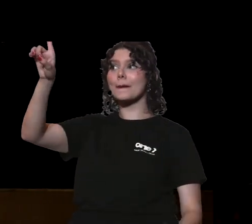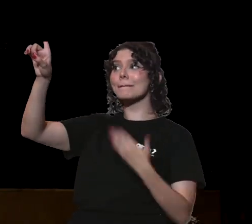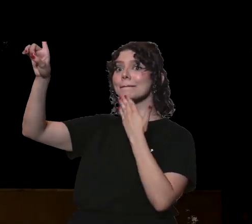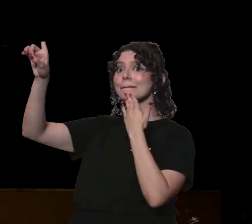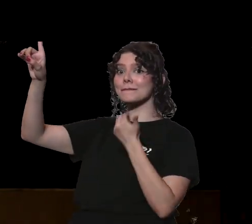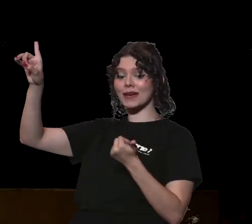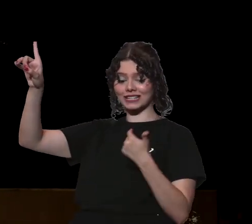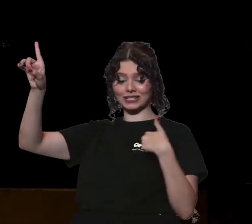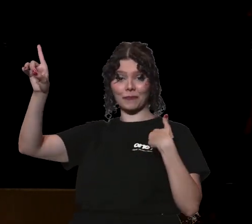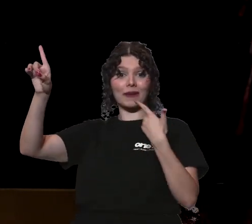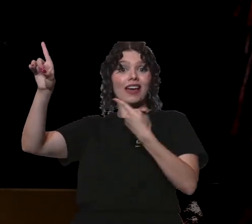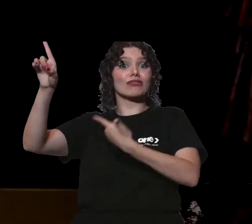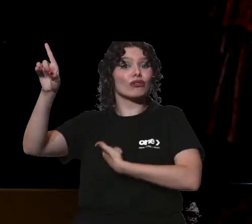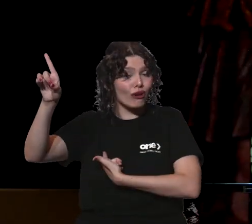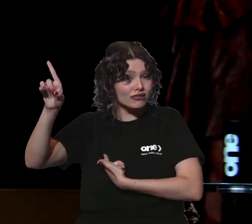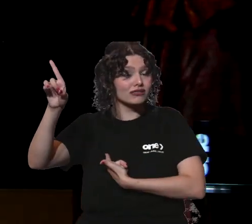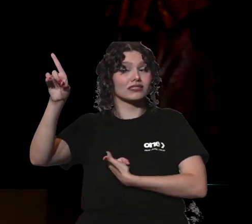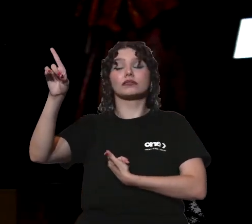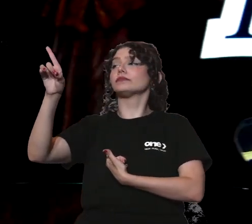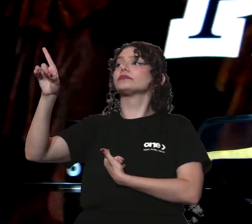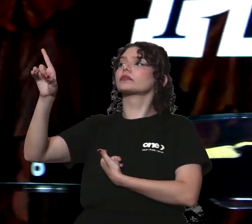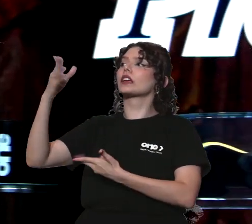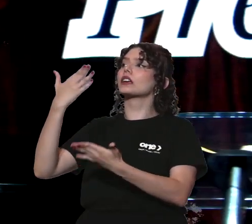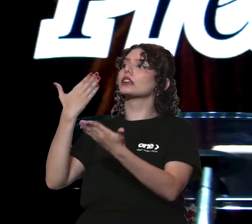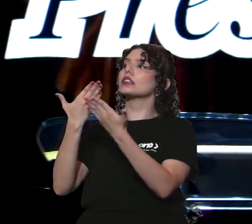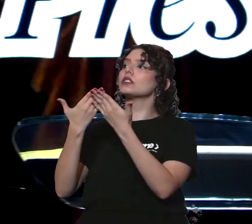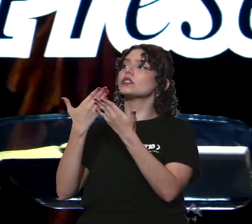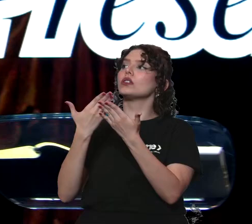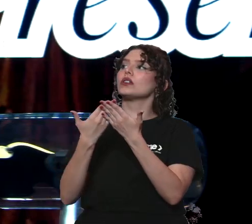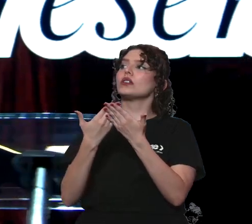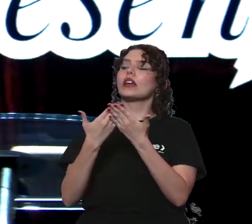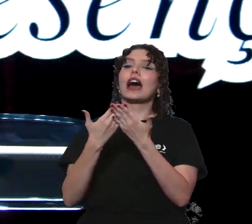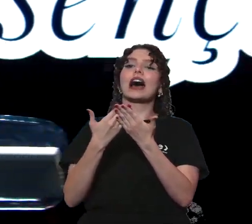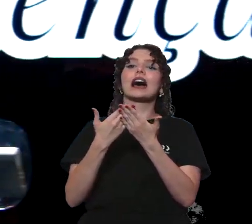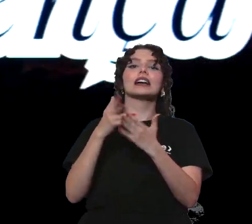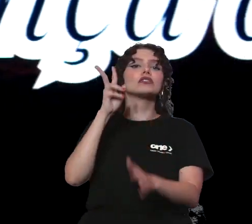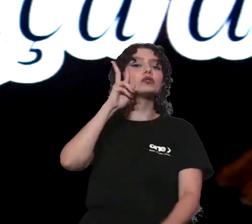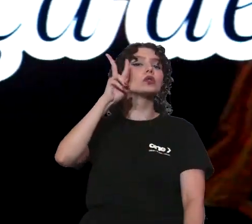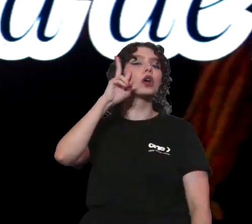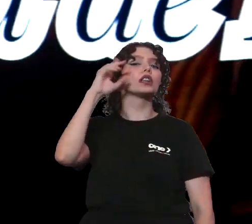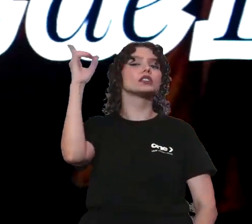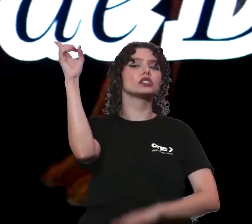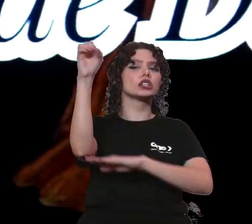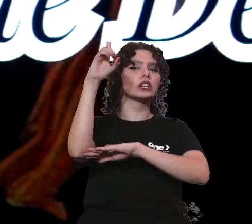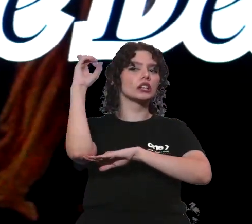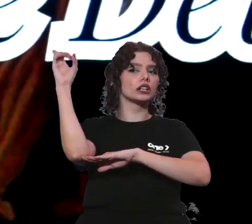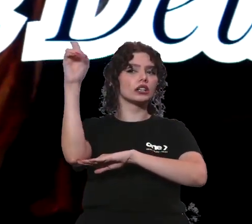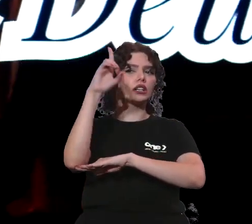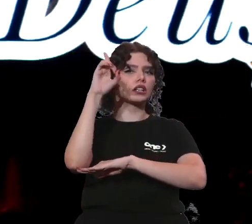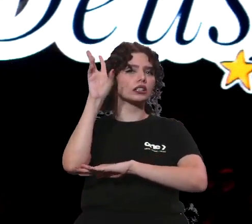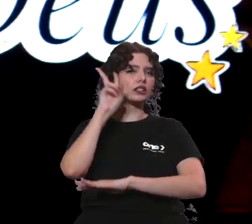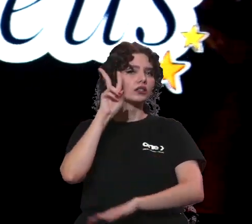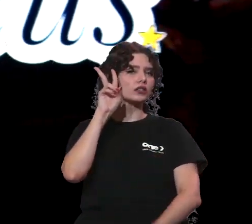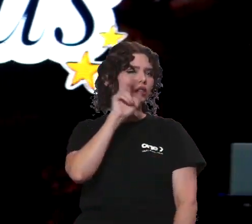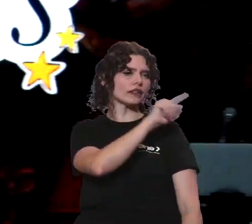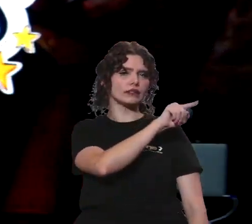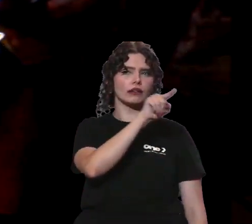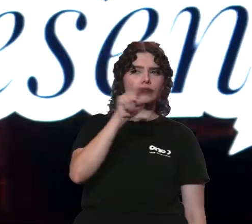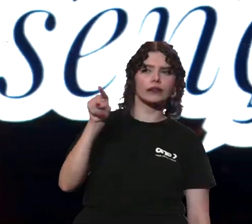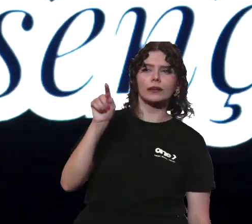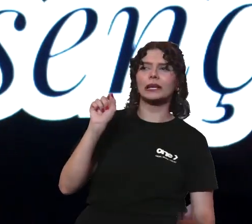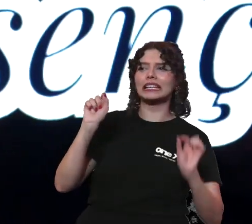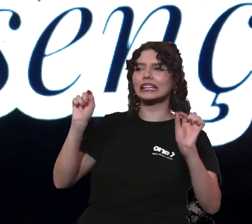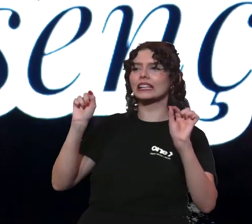para nós fazermos. A gente estudou a história de Davi. Quantos lembram a história que a gente conversou semana passada? Deixa eu